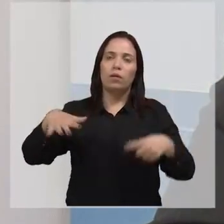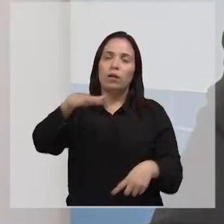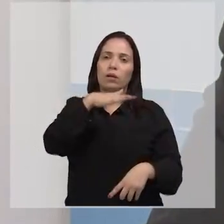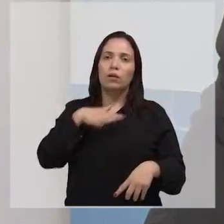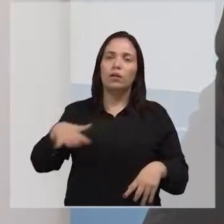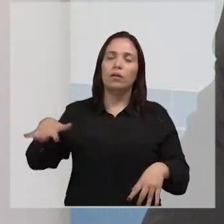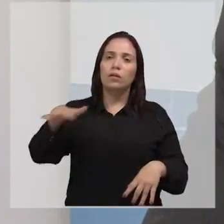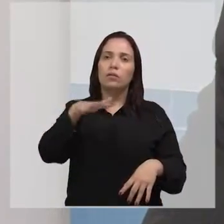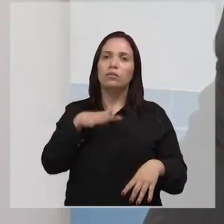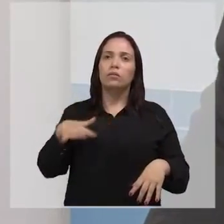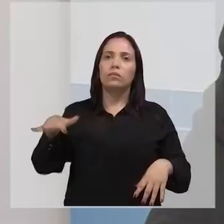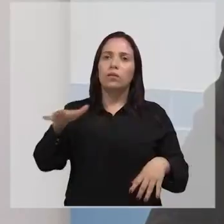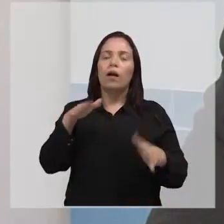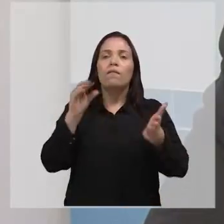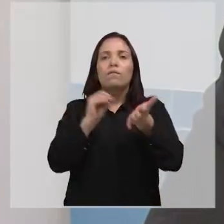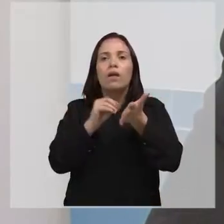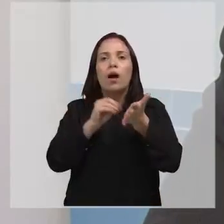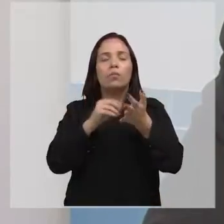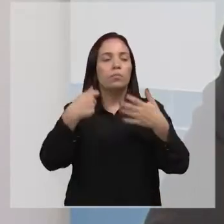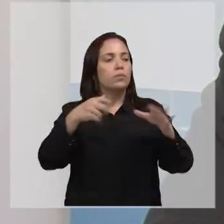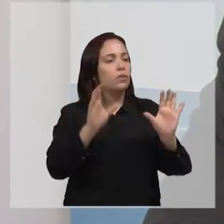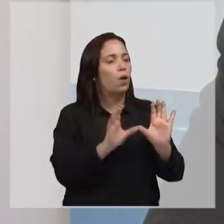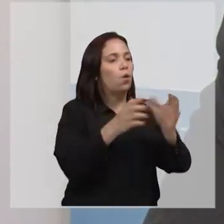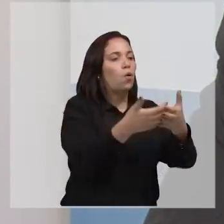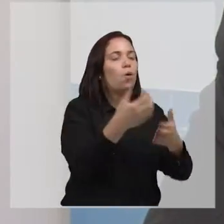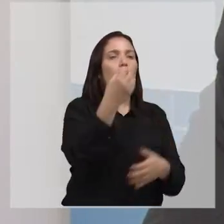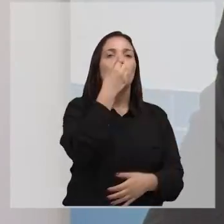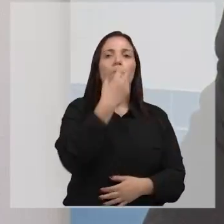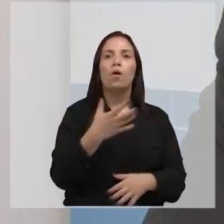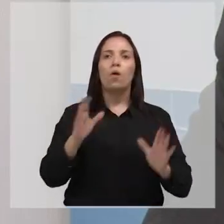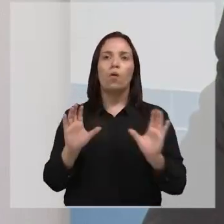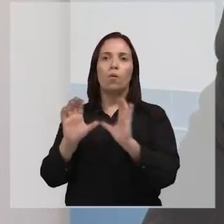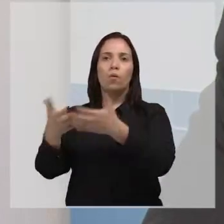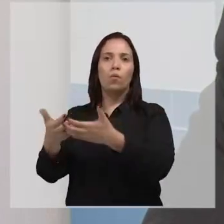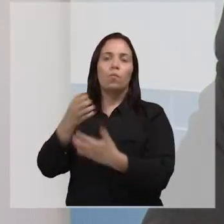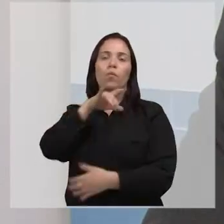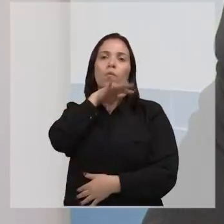sem fazer a isenção necessária dos homens de bem, que ainda são políticos.